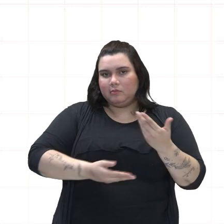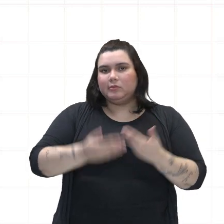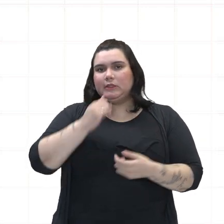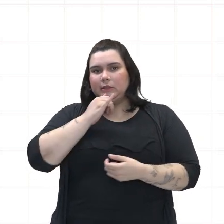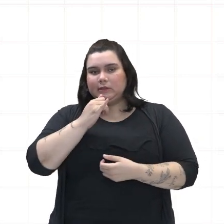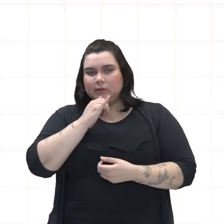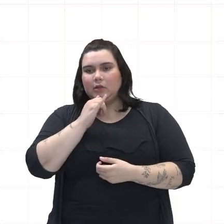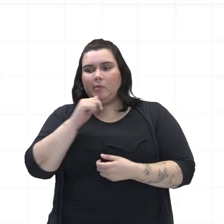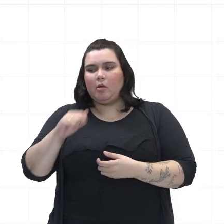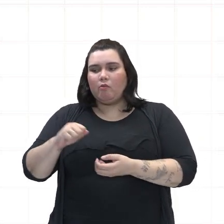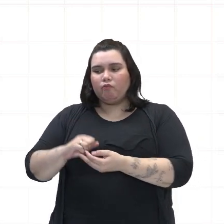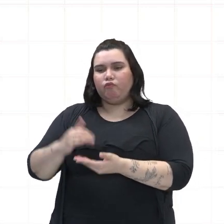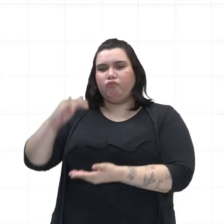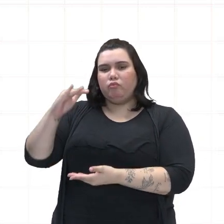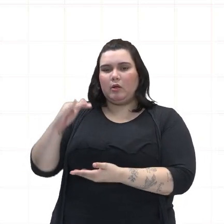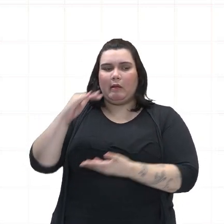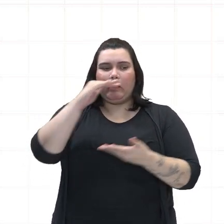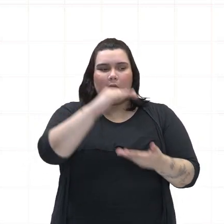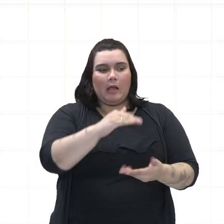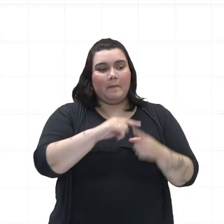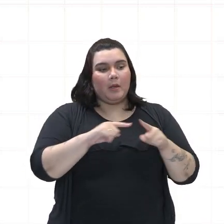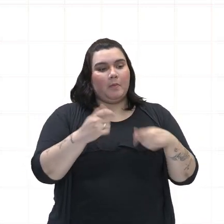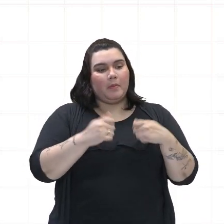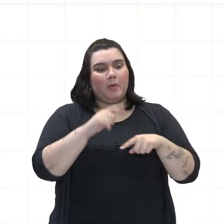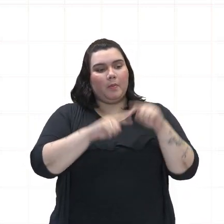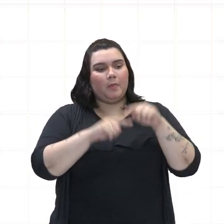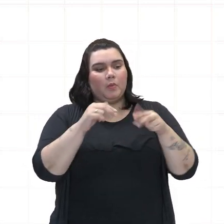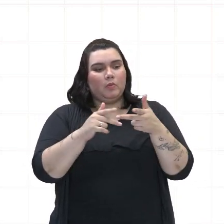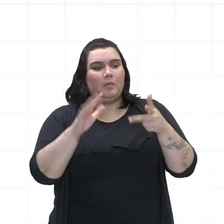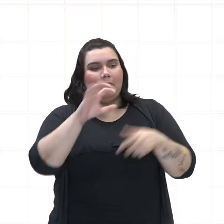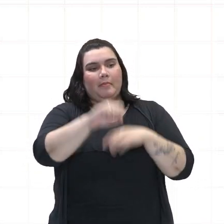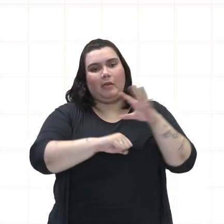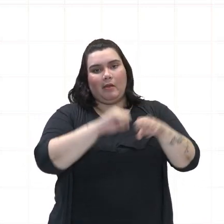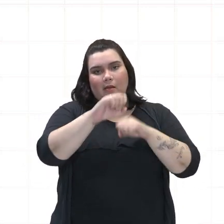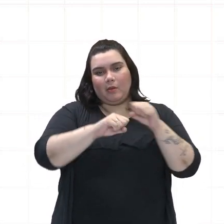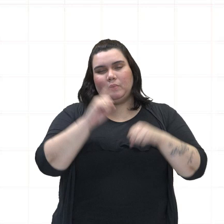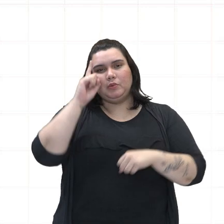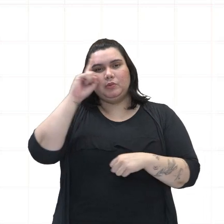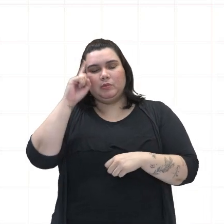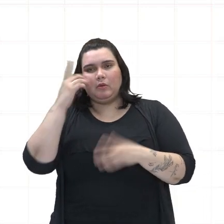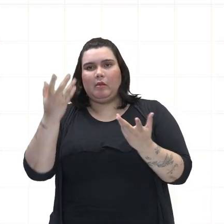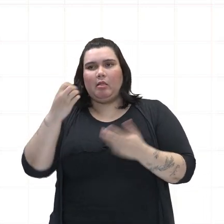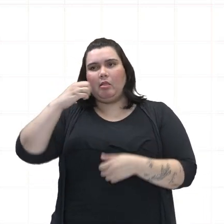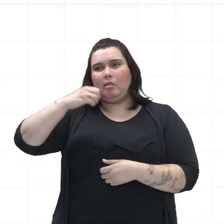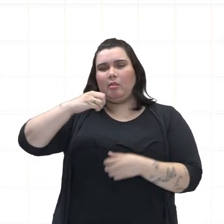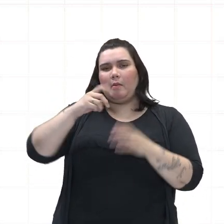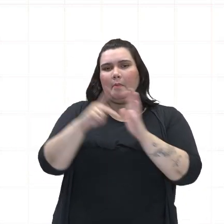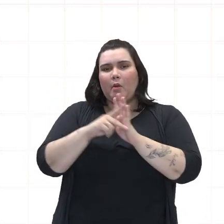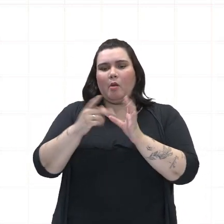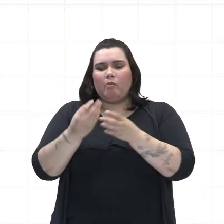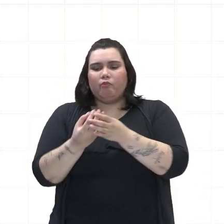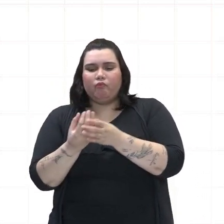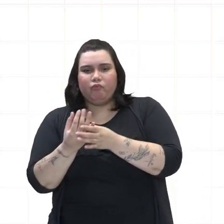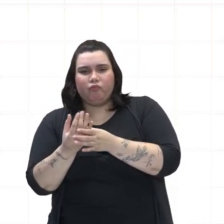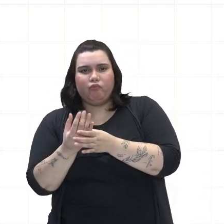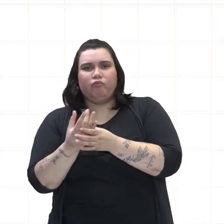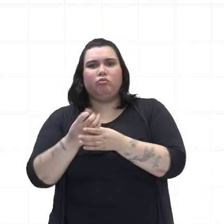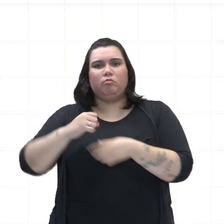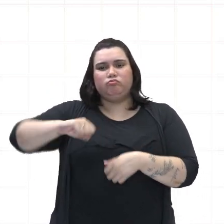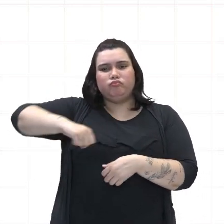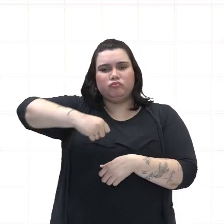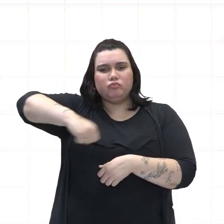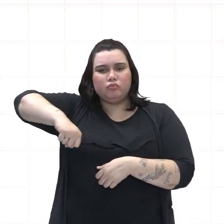pagar a dívida, mas tinha que pegar mais produtos, como utensílios para o dia a dia, lamparinas, o querosene para acender a